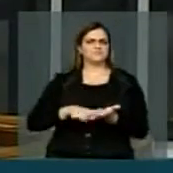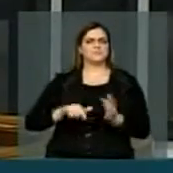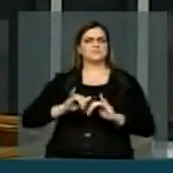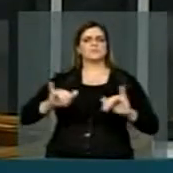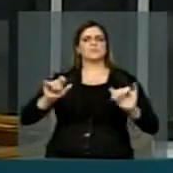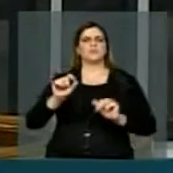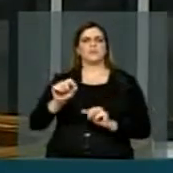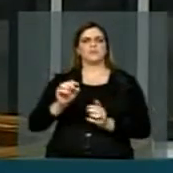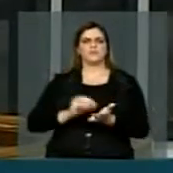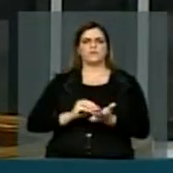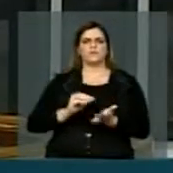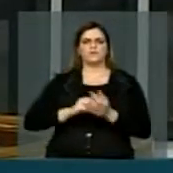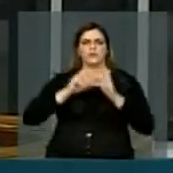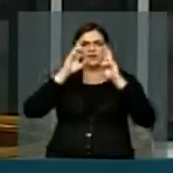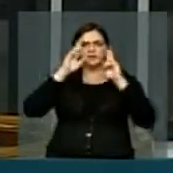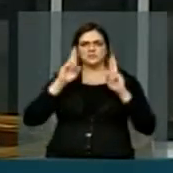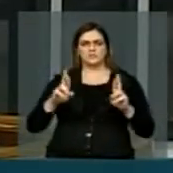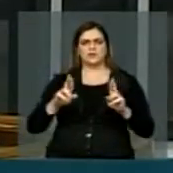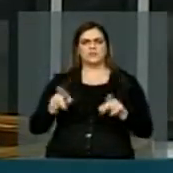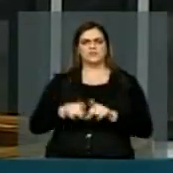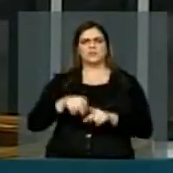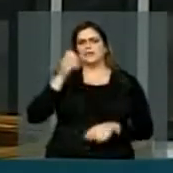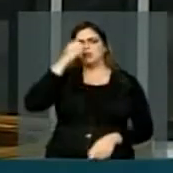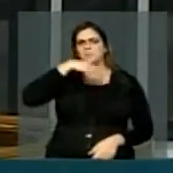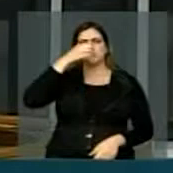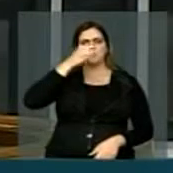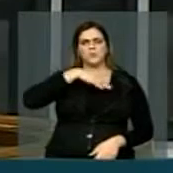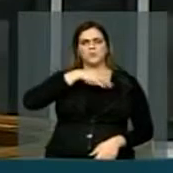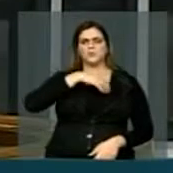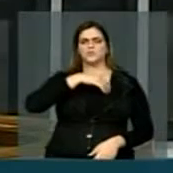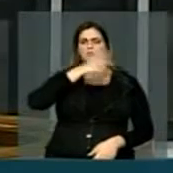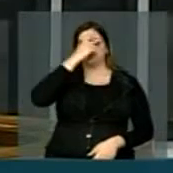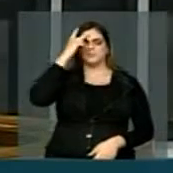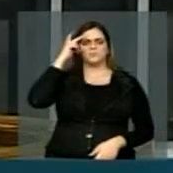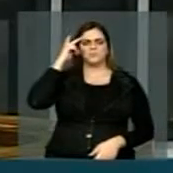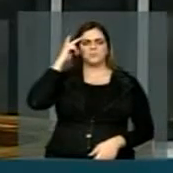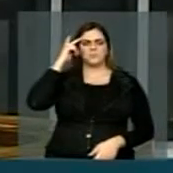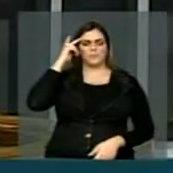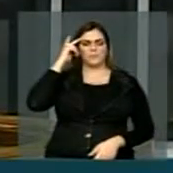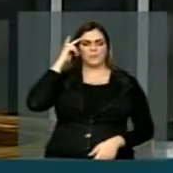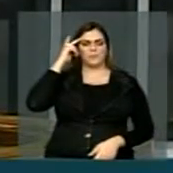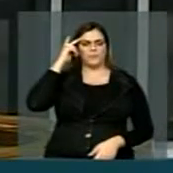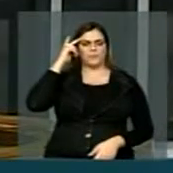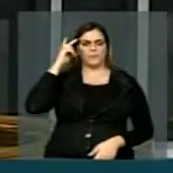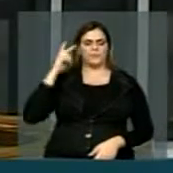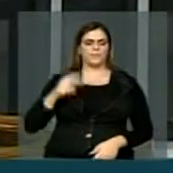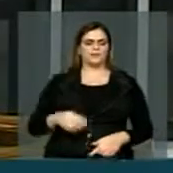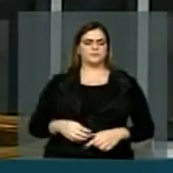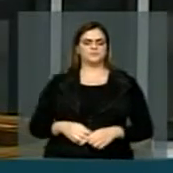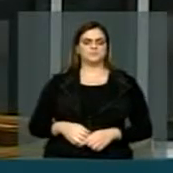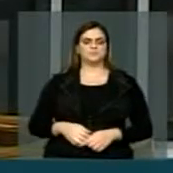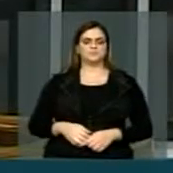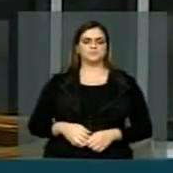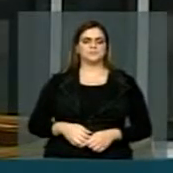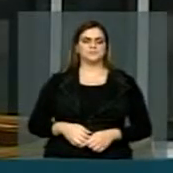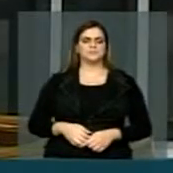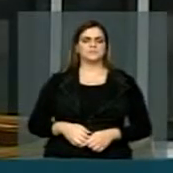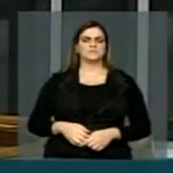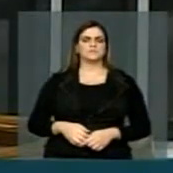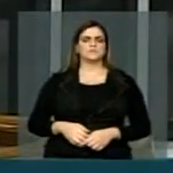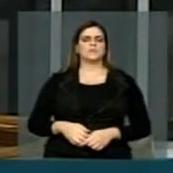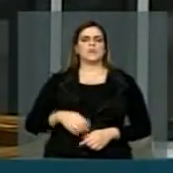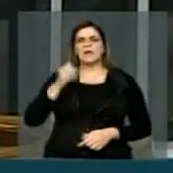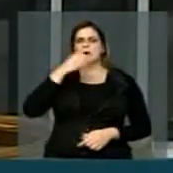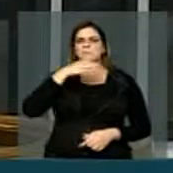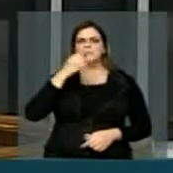falta de respeito e o abuso dos provedores de saúde constitui outra forma de